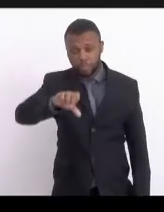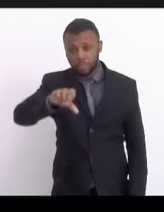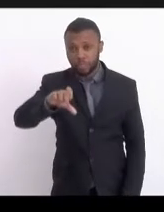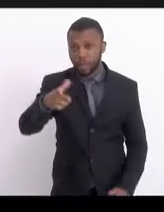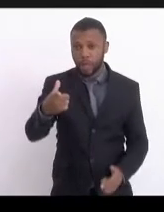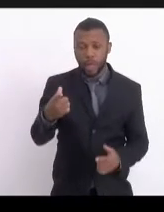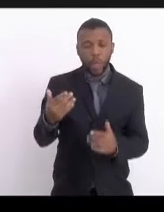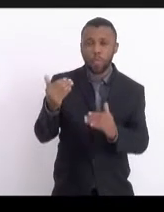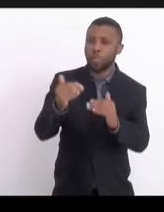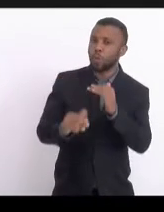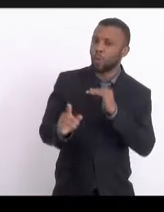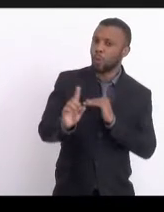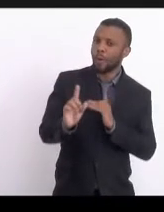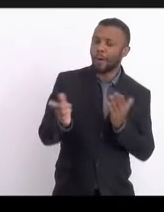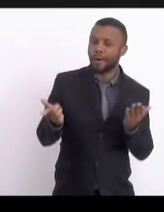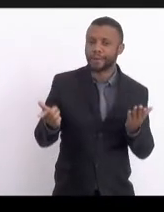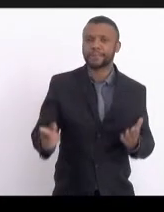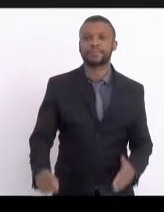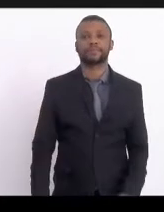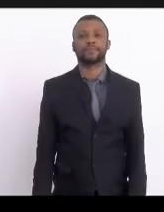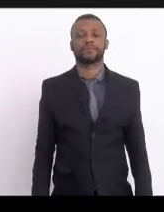contrário.